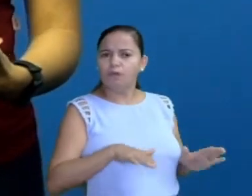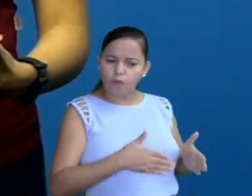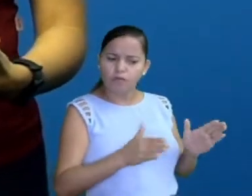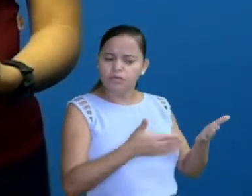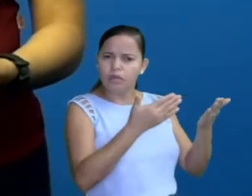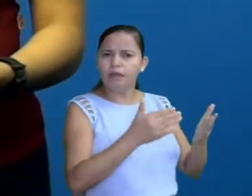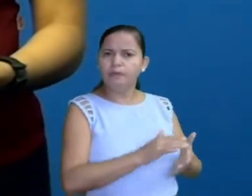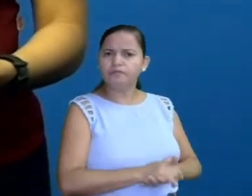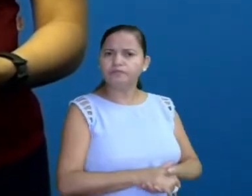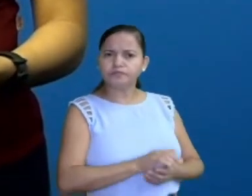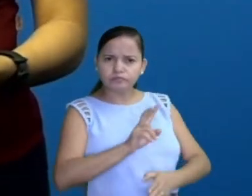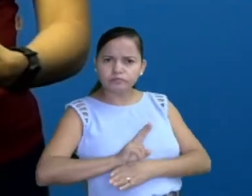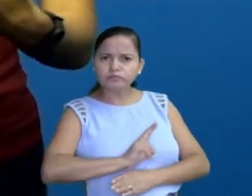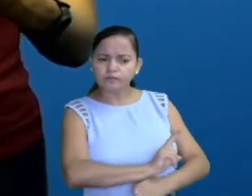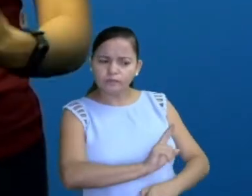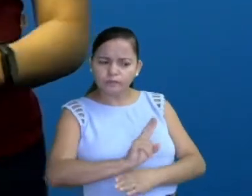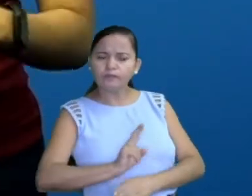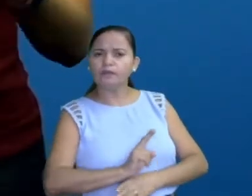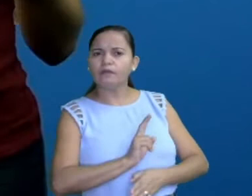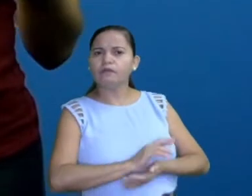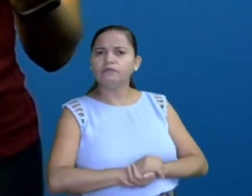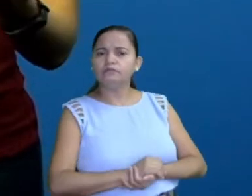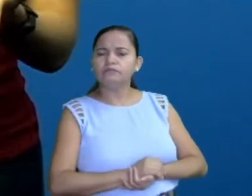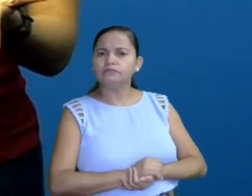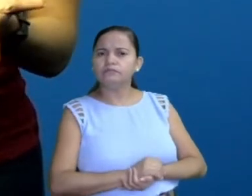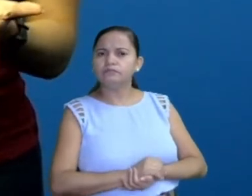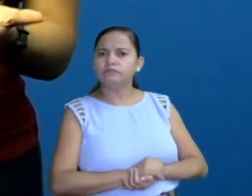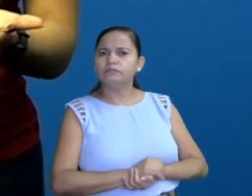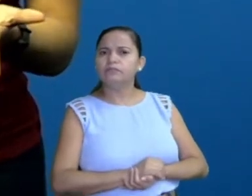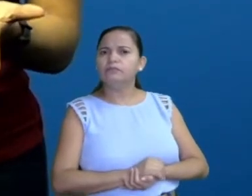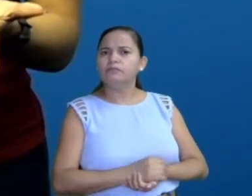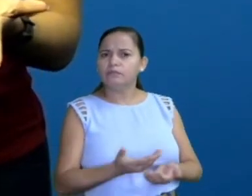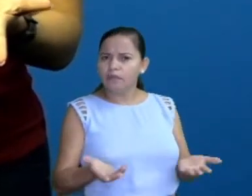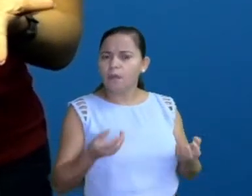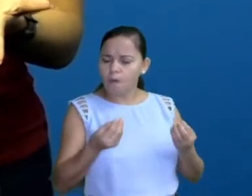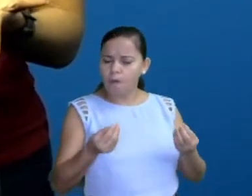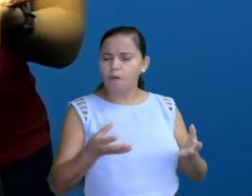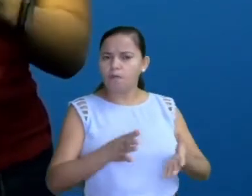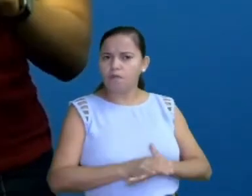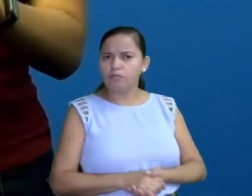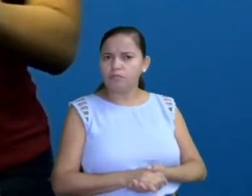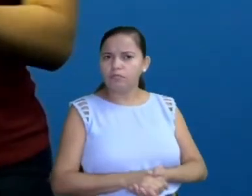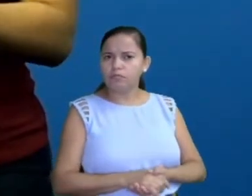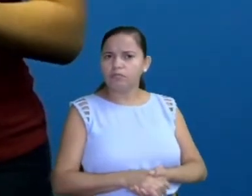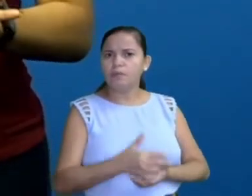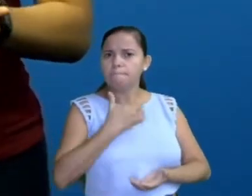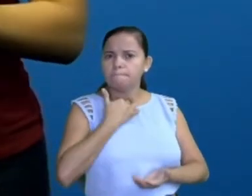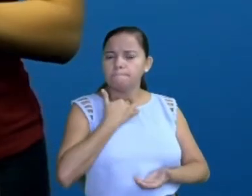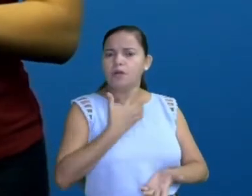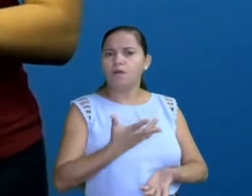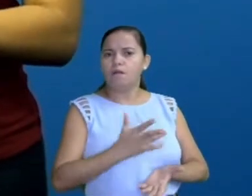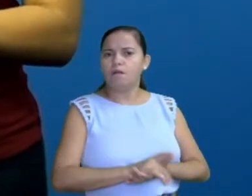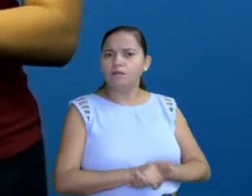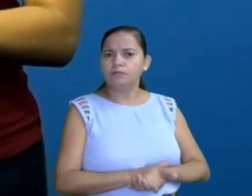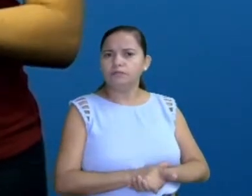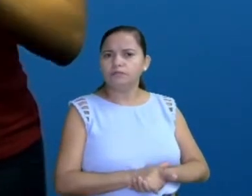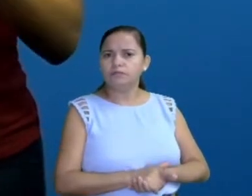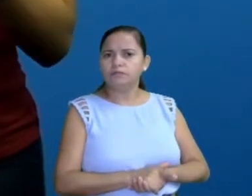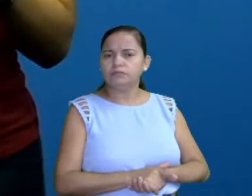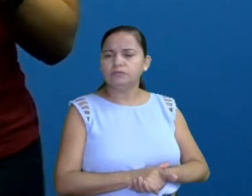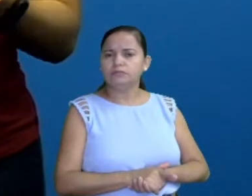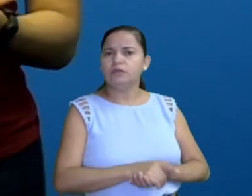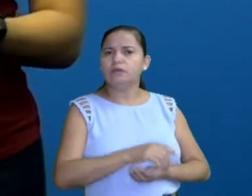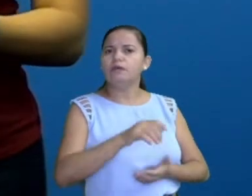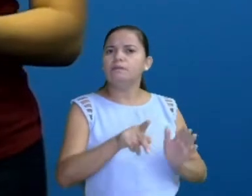e fiscalizar. Porque isso é crime, minha gente. Não pode destruir o patrimônio. É